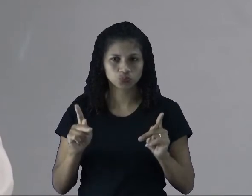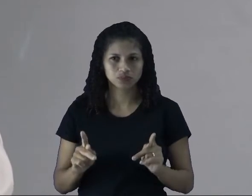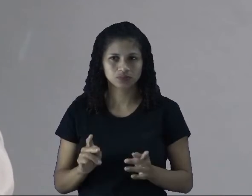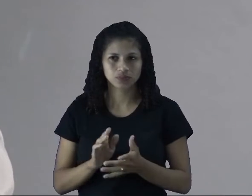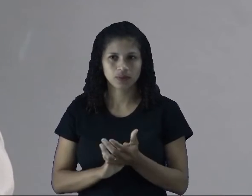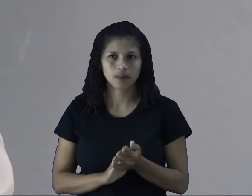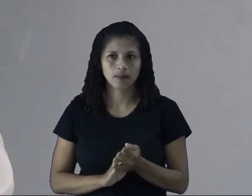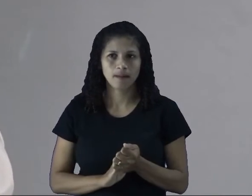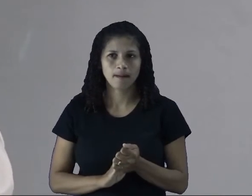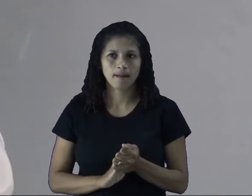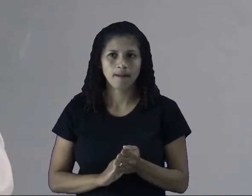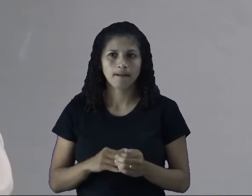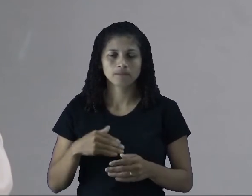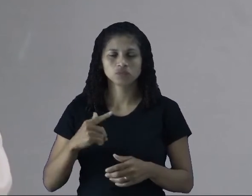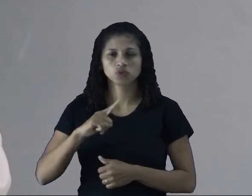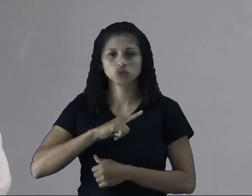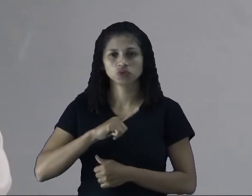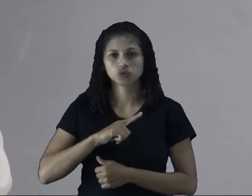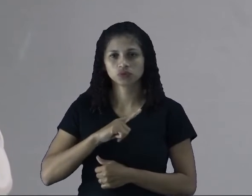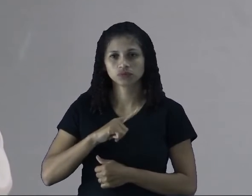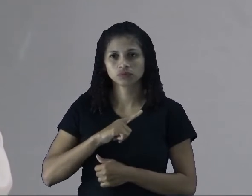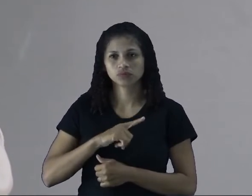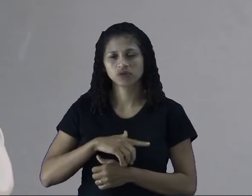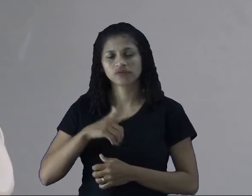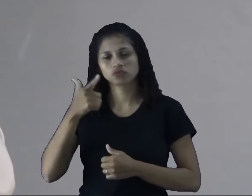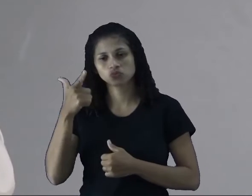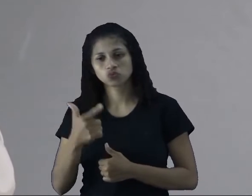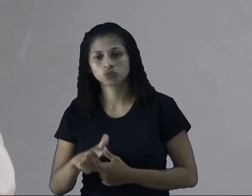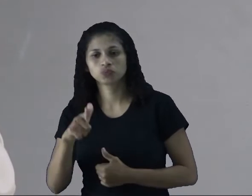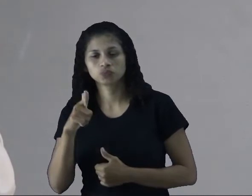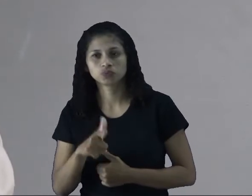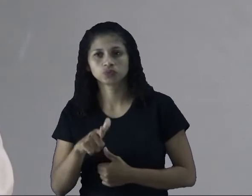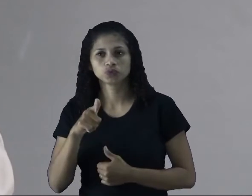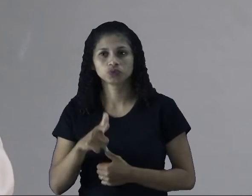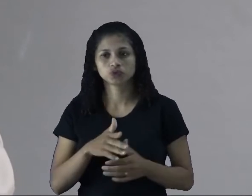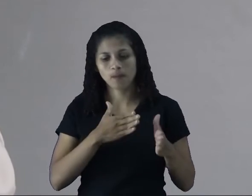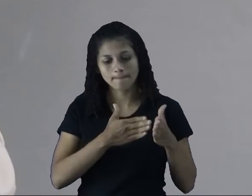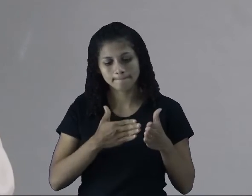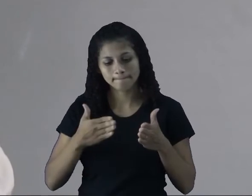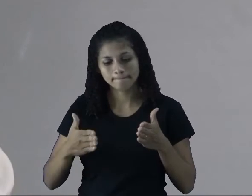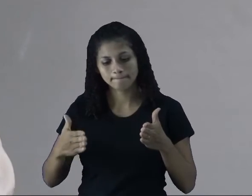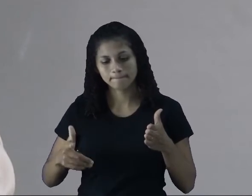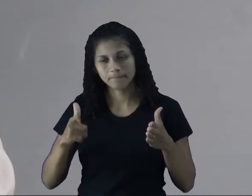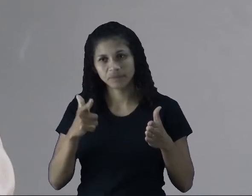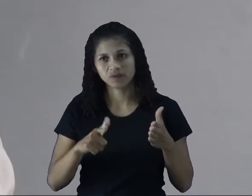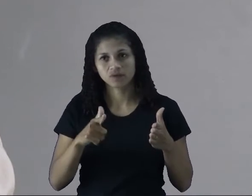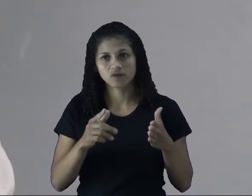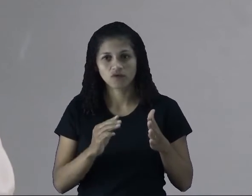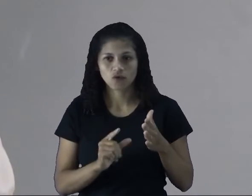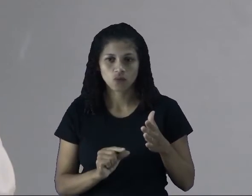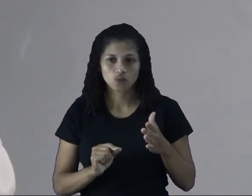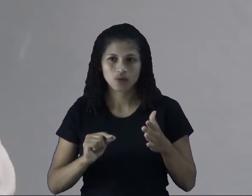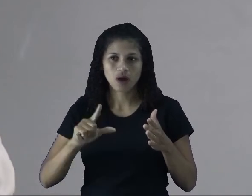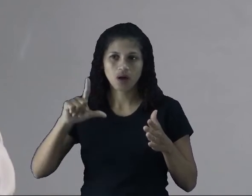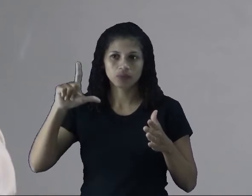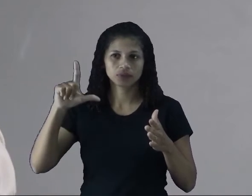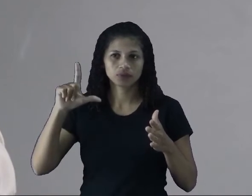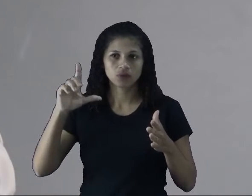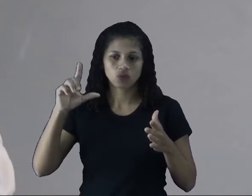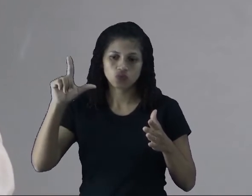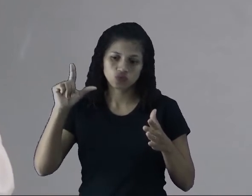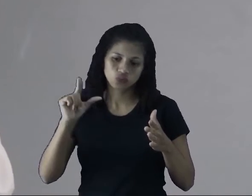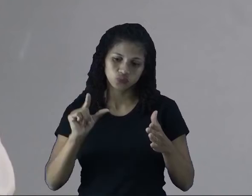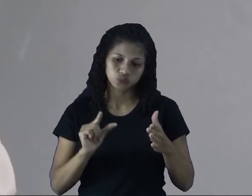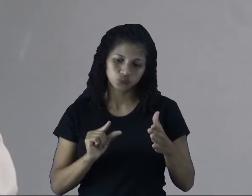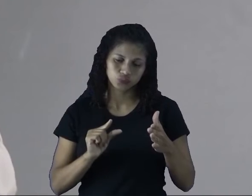ter propriedades que vão se repetir periodicamente, né? Então, eles vão aumentar em função ou vão diminuir em função do período no